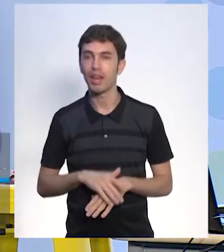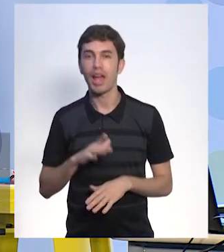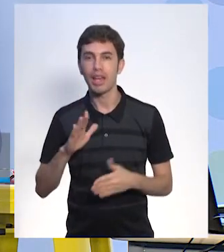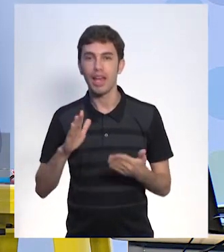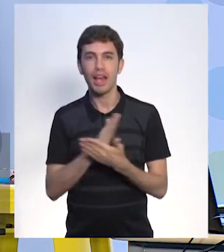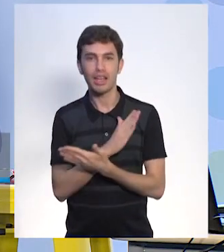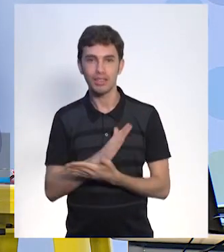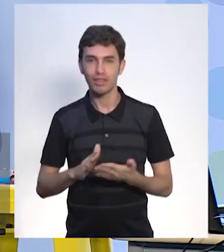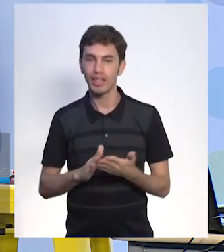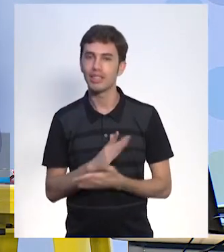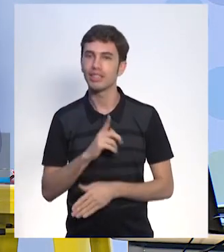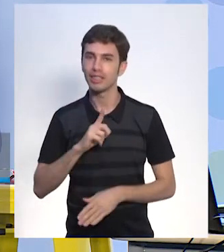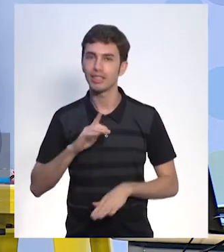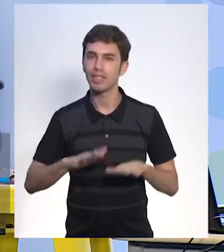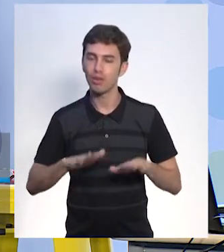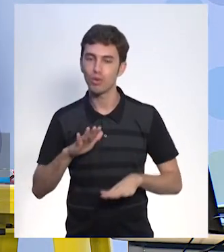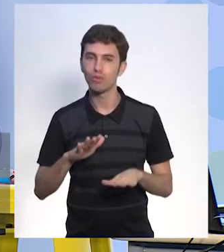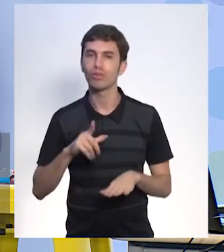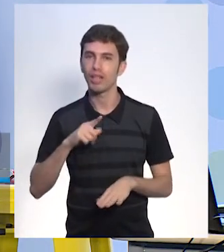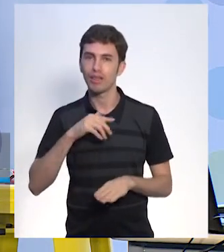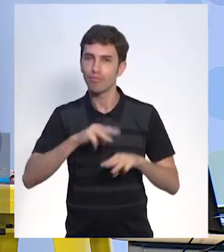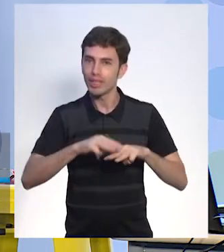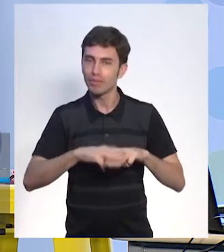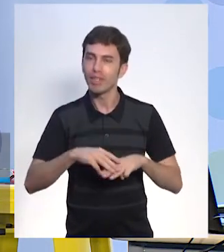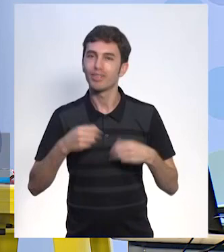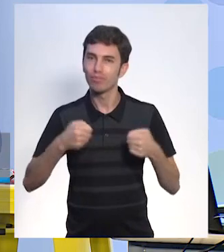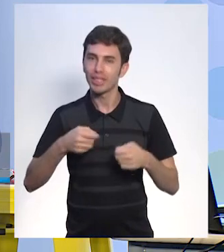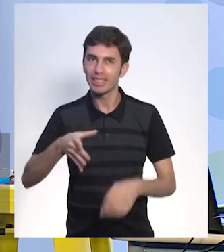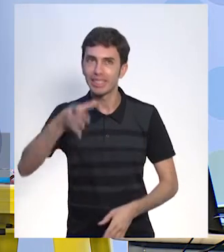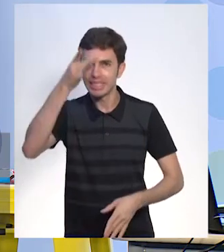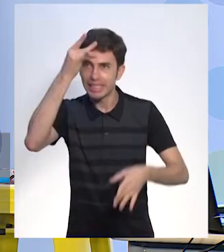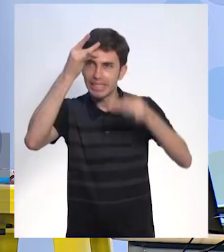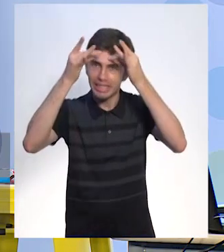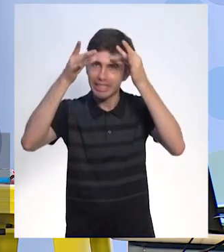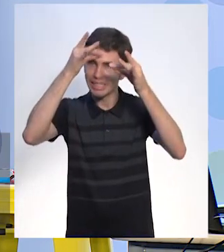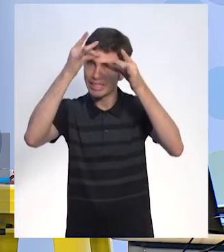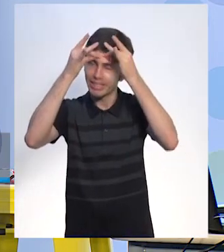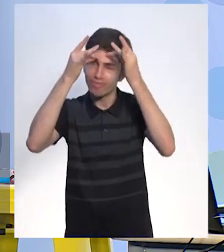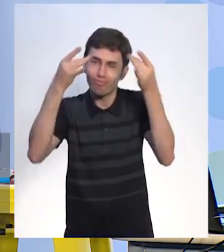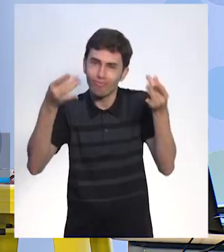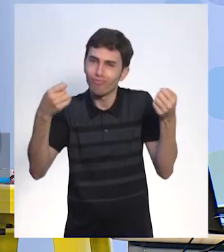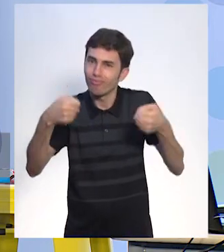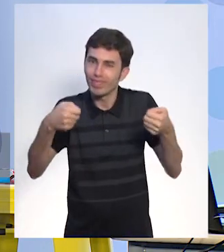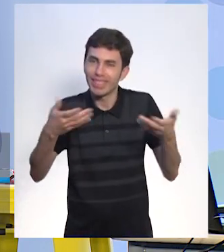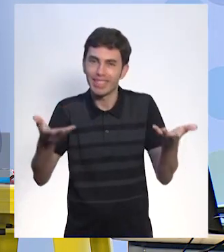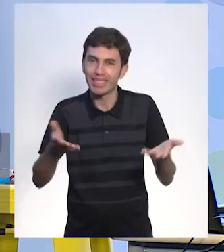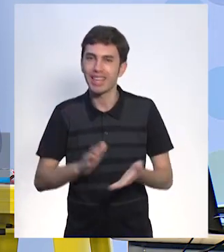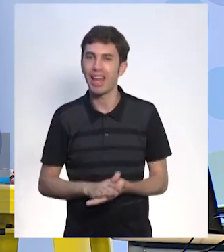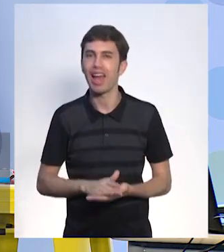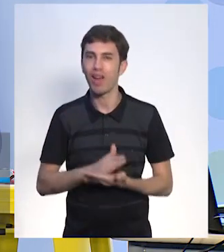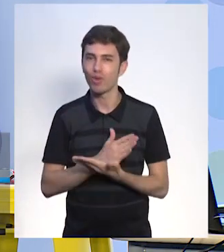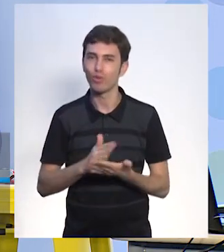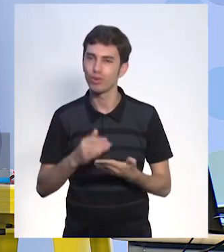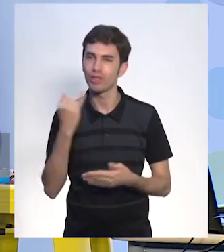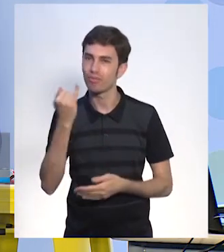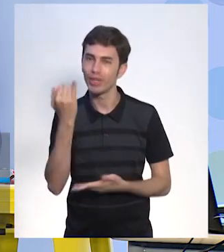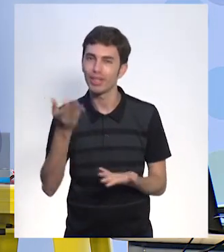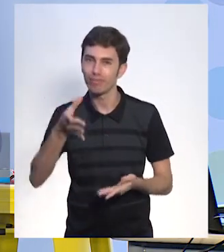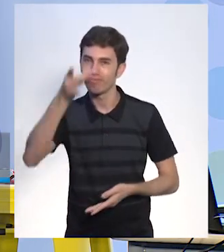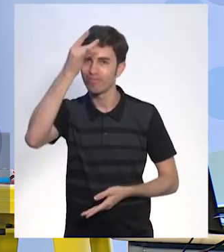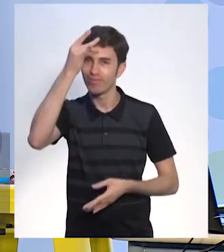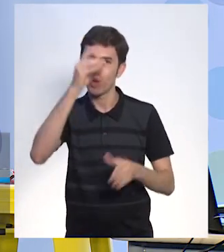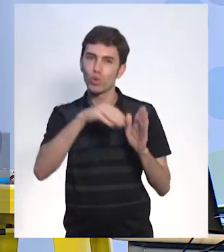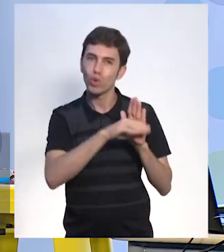aquela questão da decoreba. Não vamos ser hipócritas aqui e dizer que não. Existe. Você tem que guardar determinados